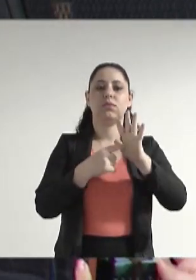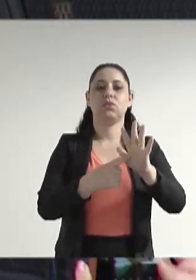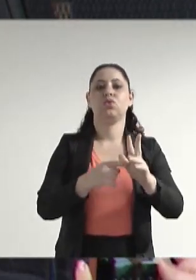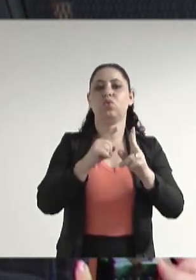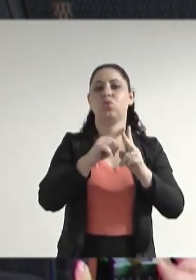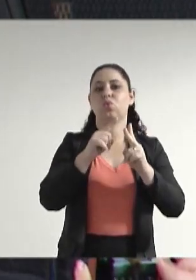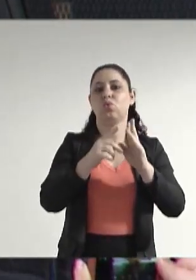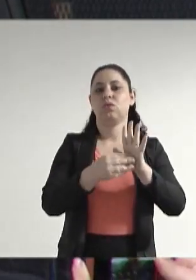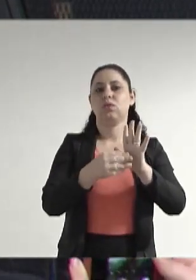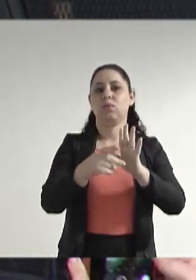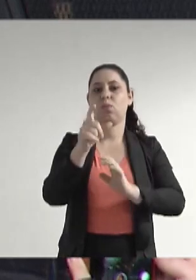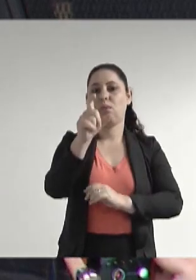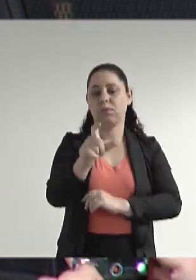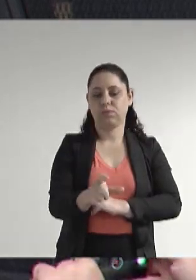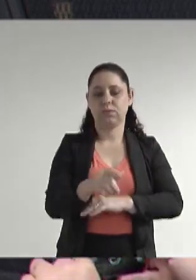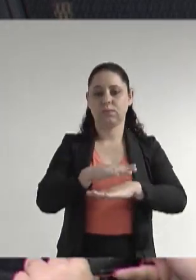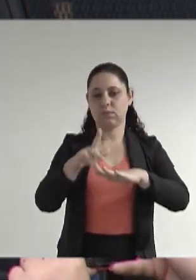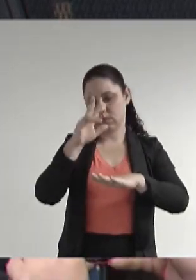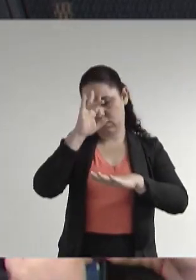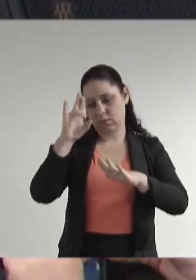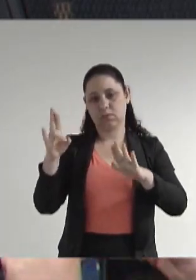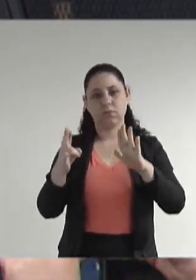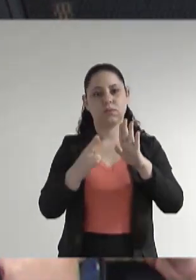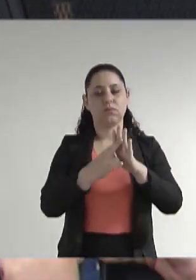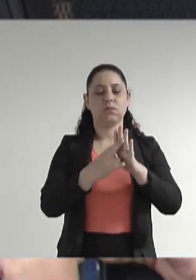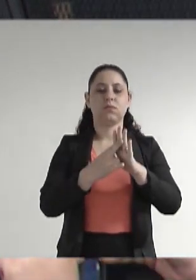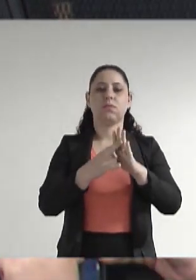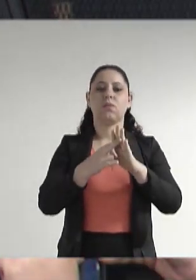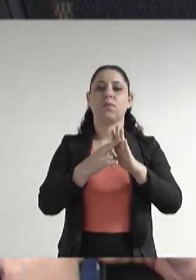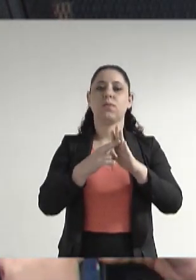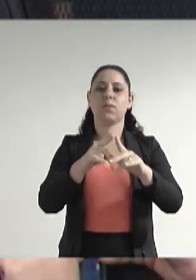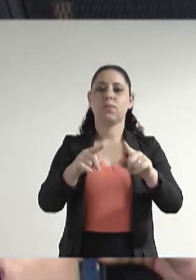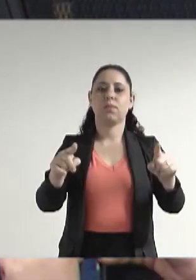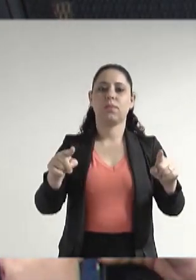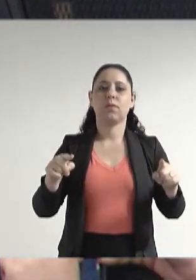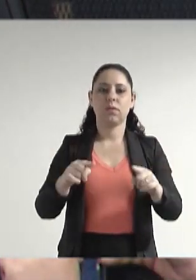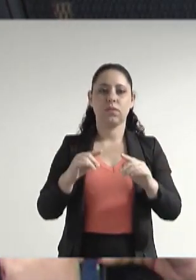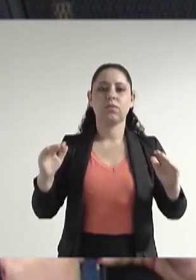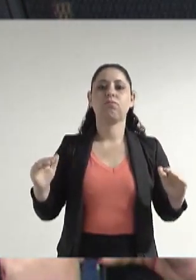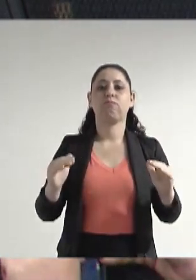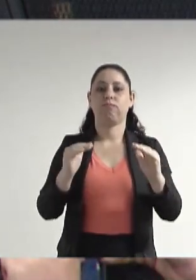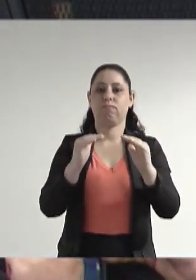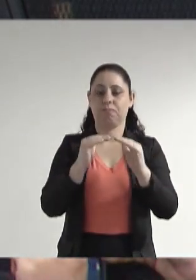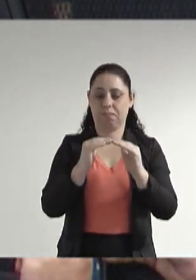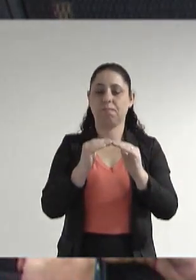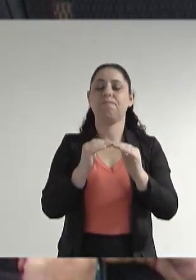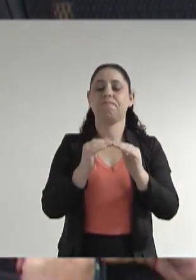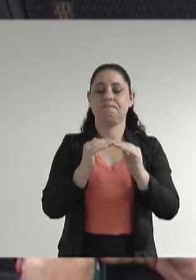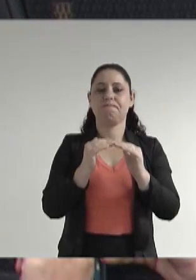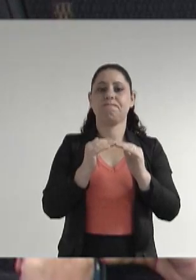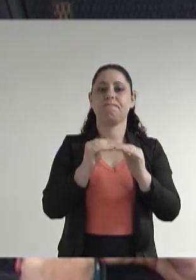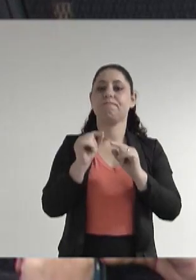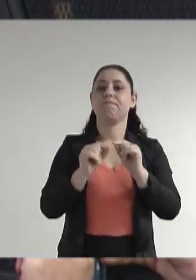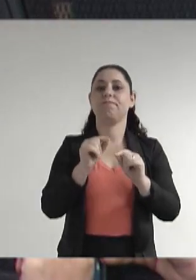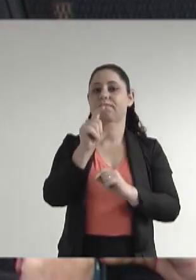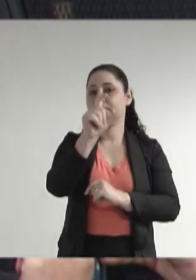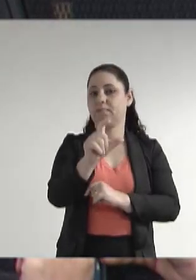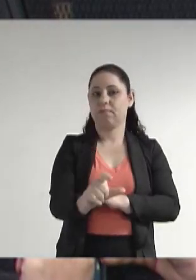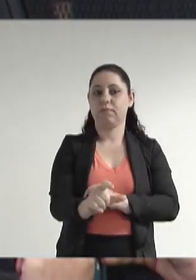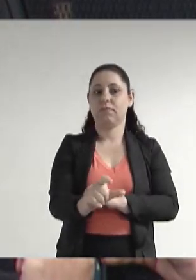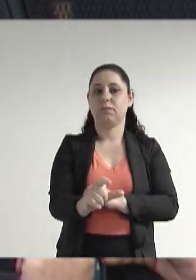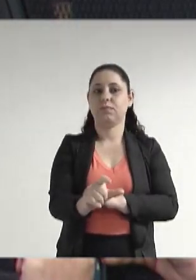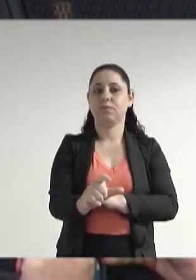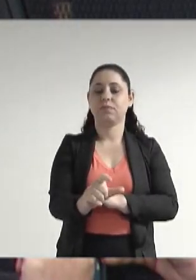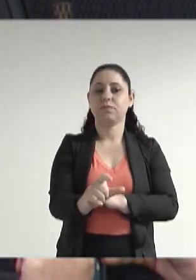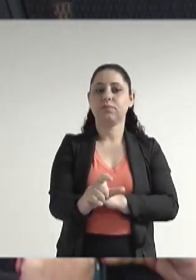apresentação de duas indicações. Indica a mesa diretora, observadas as normas regimentais, e após ouvindo o colendo plenário, seja encaminhado expediente